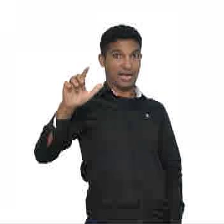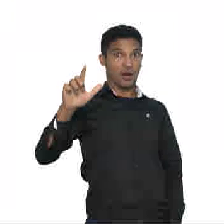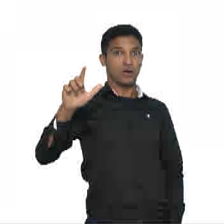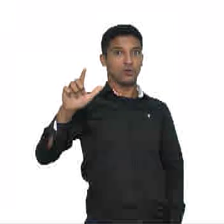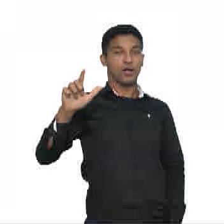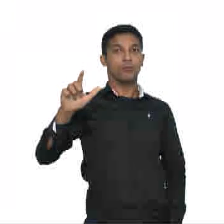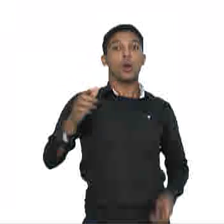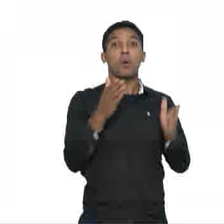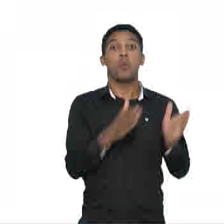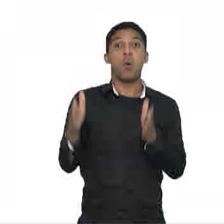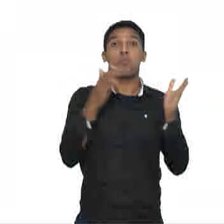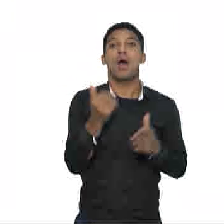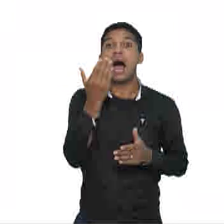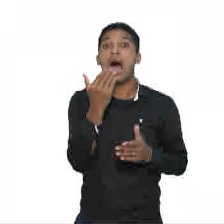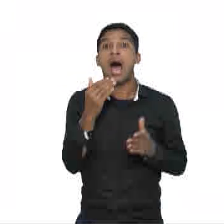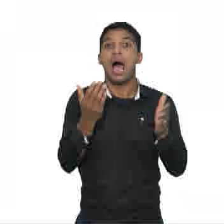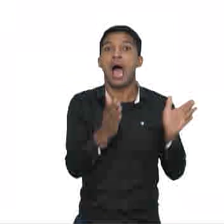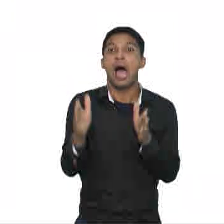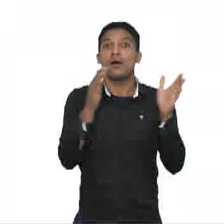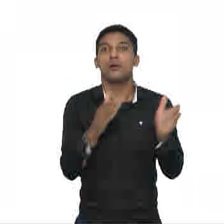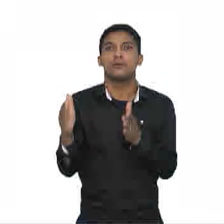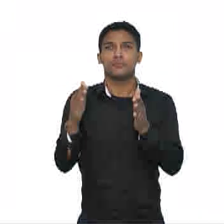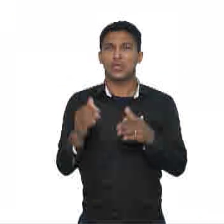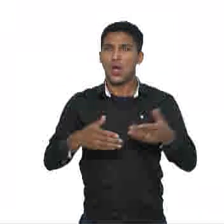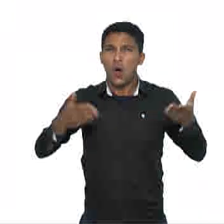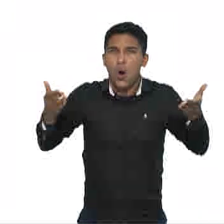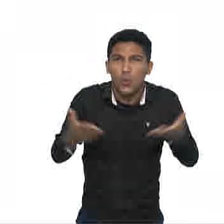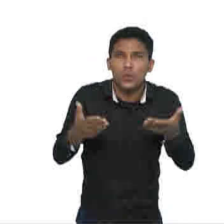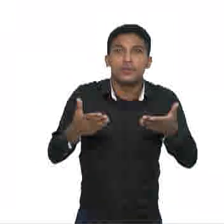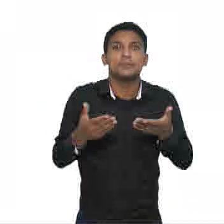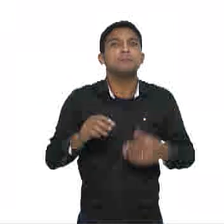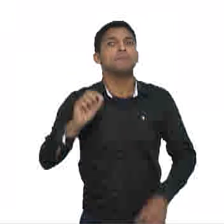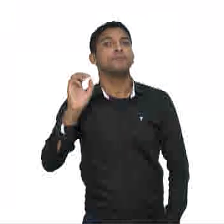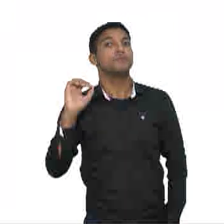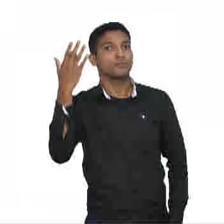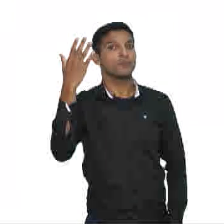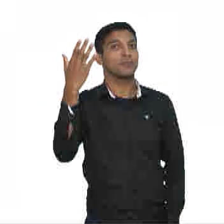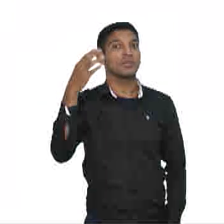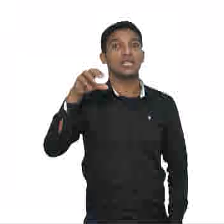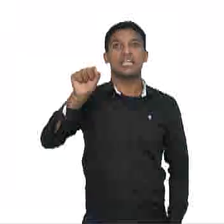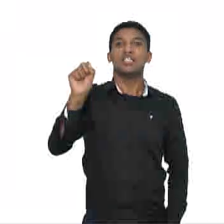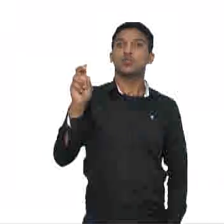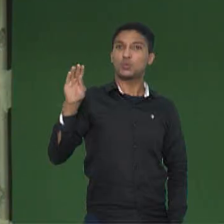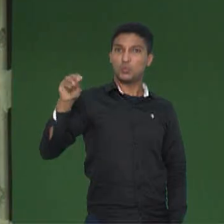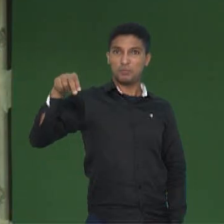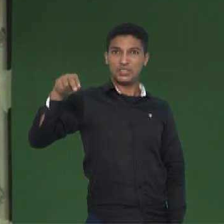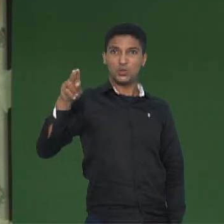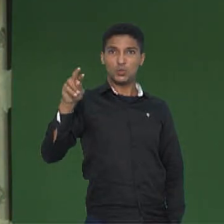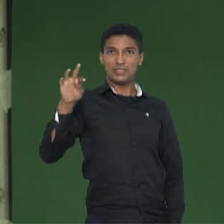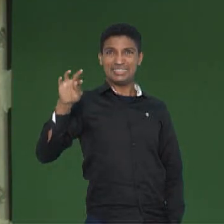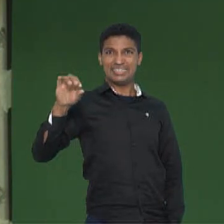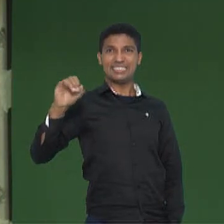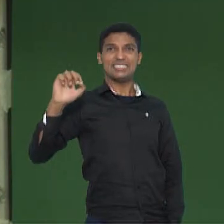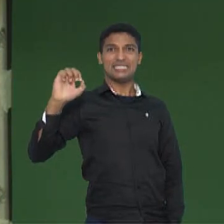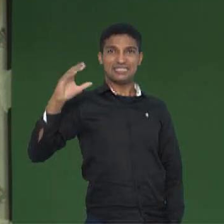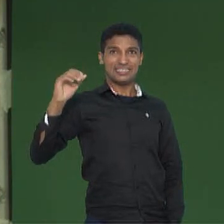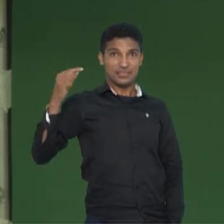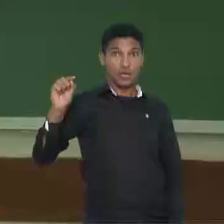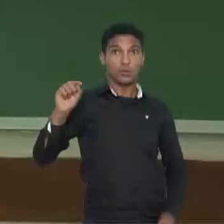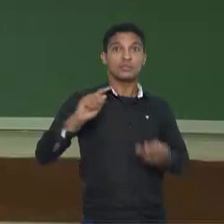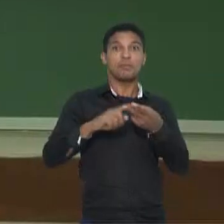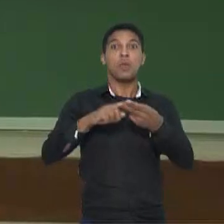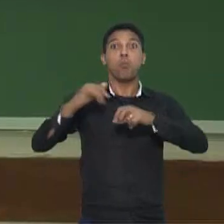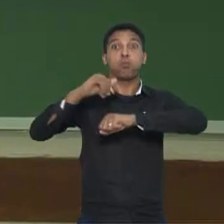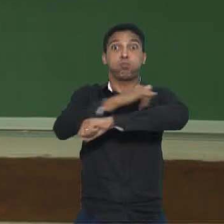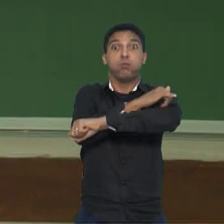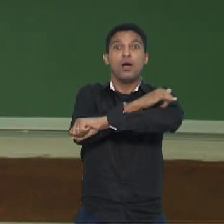desenvolvimento estão experimentando simultaneamente subnutrição e obesidade. Olha que coisa antagônica. Nos